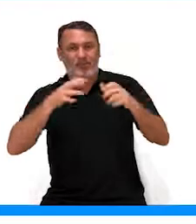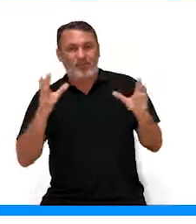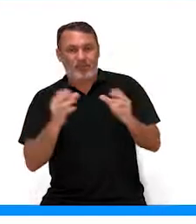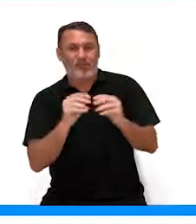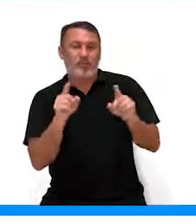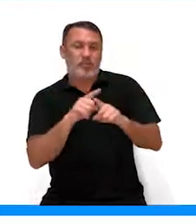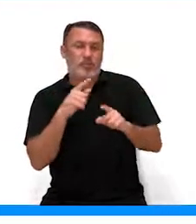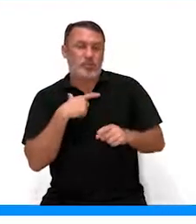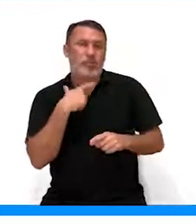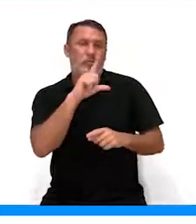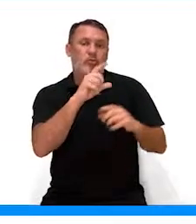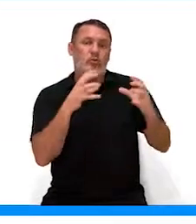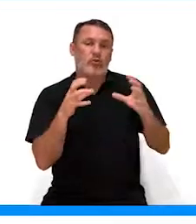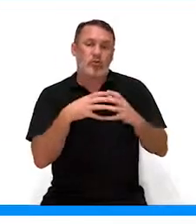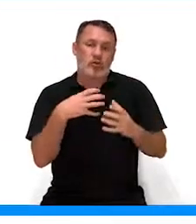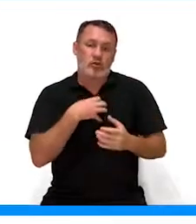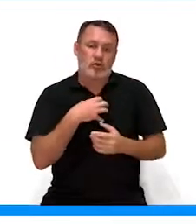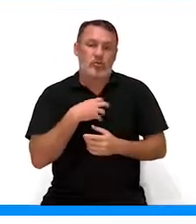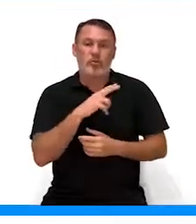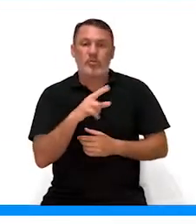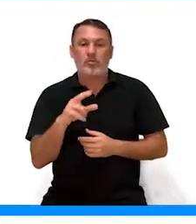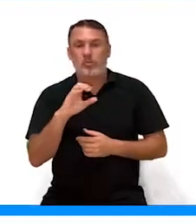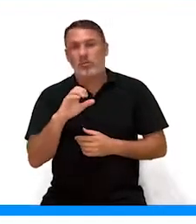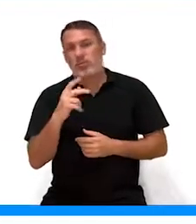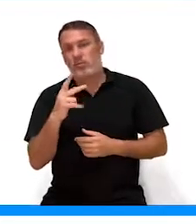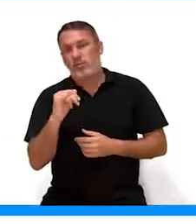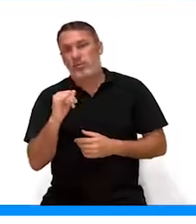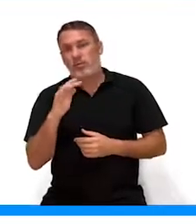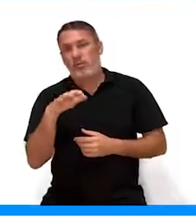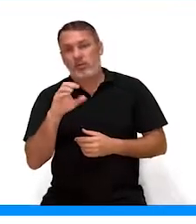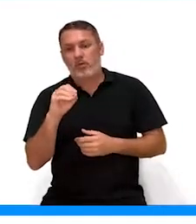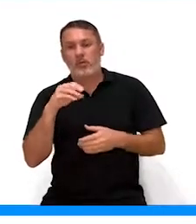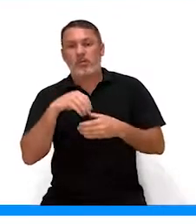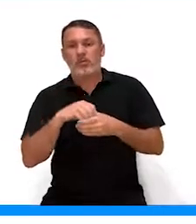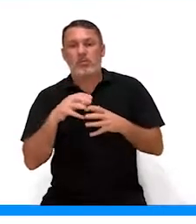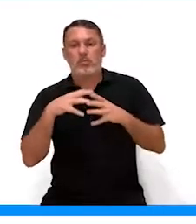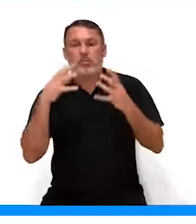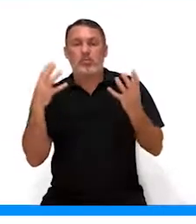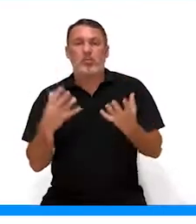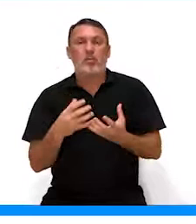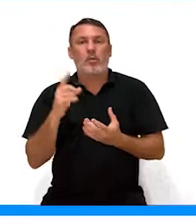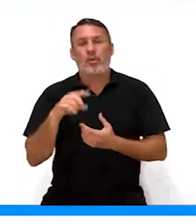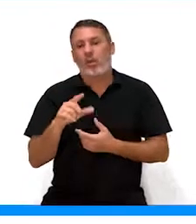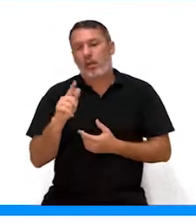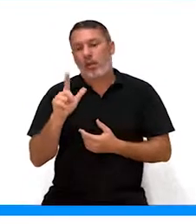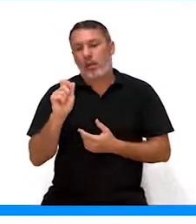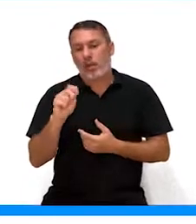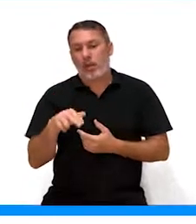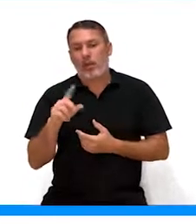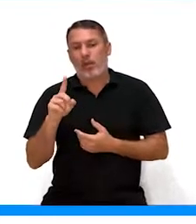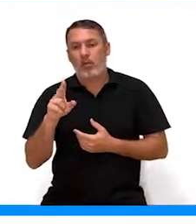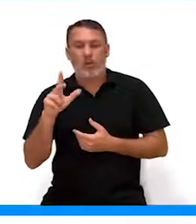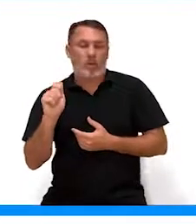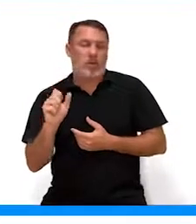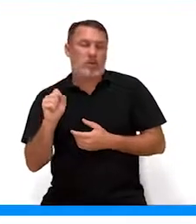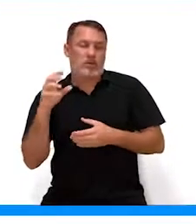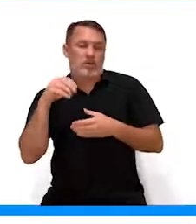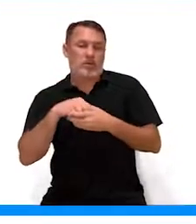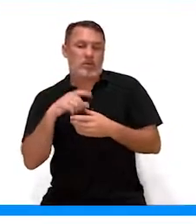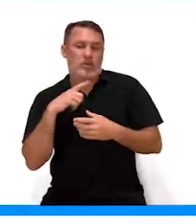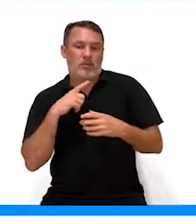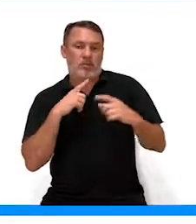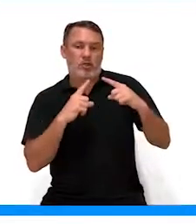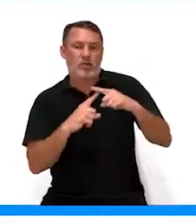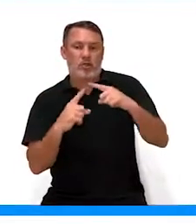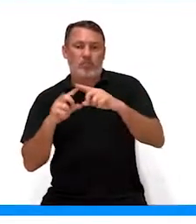E como eu disse, ele também pode ter outra função, ao invés de revestimento, de constituir glândulas. Então, essas glândulas